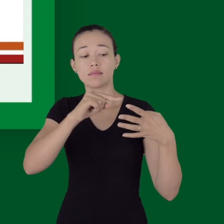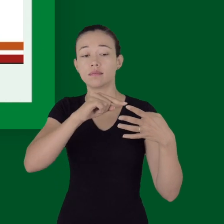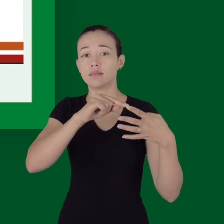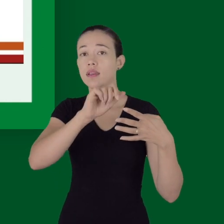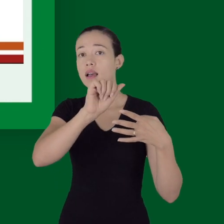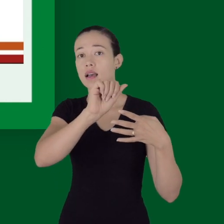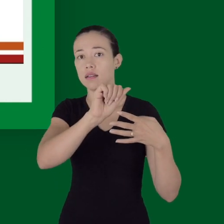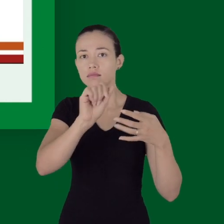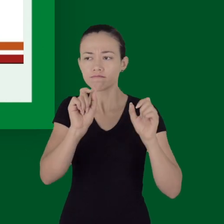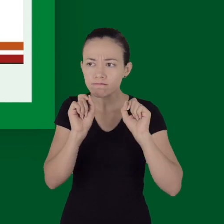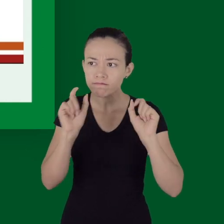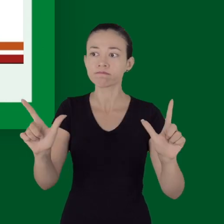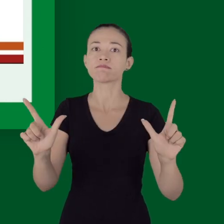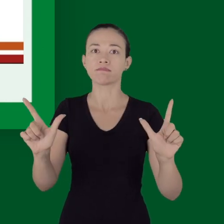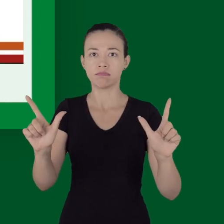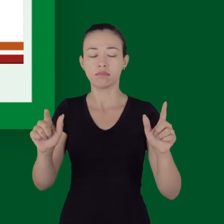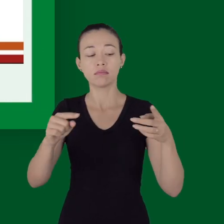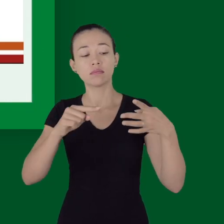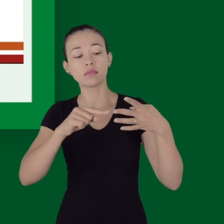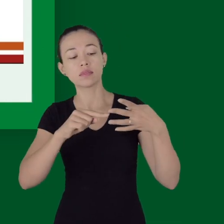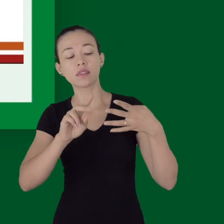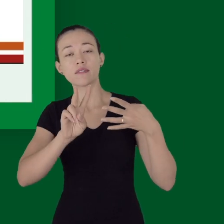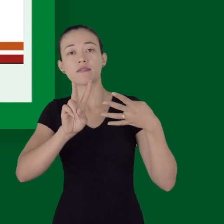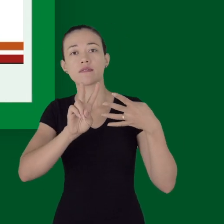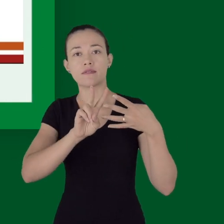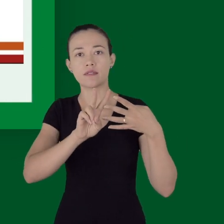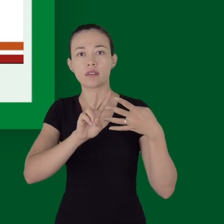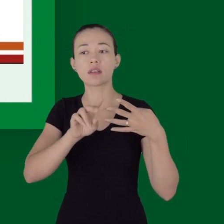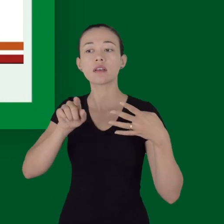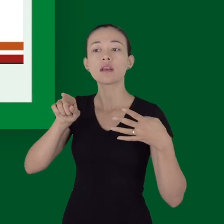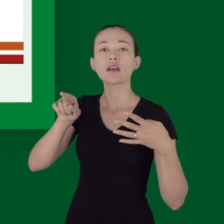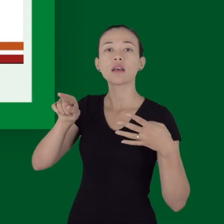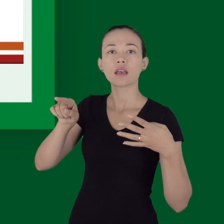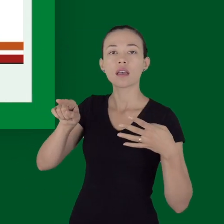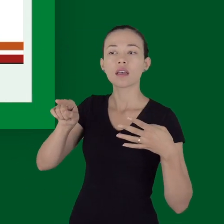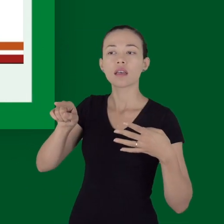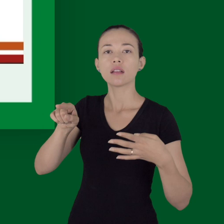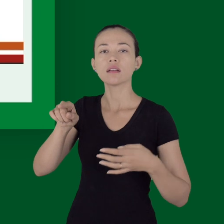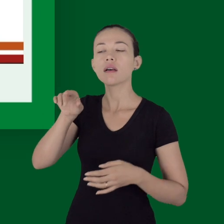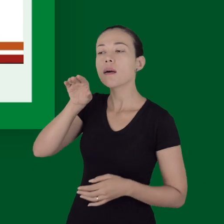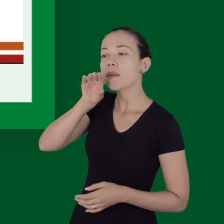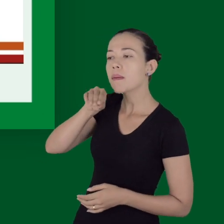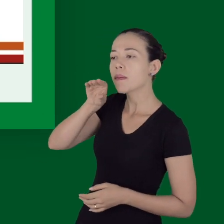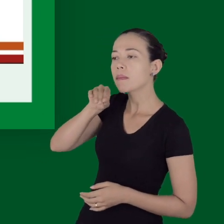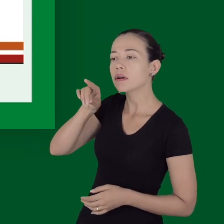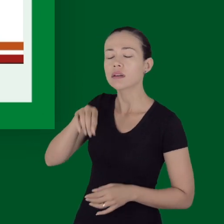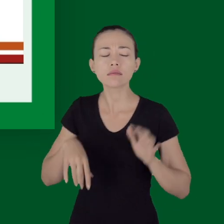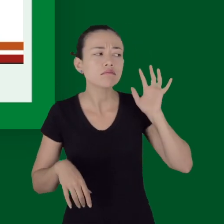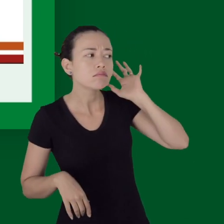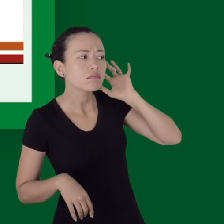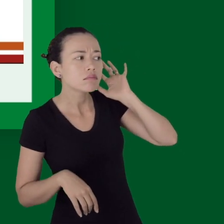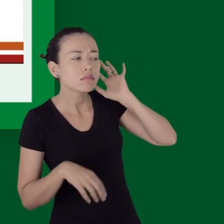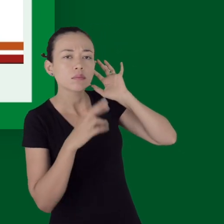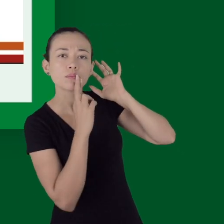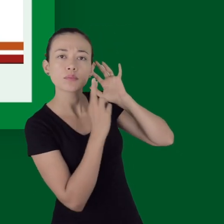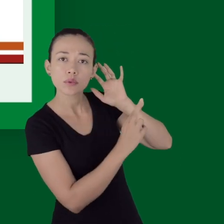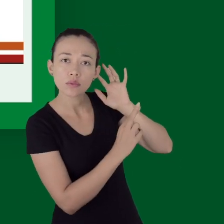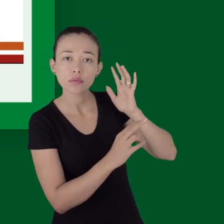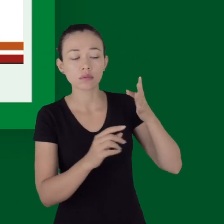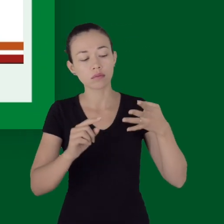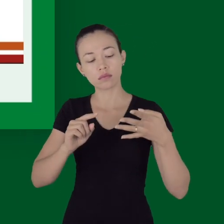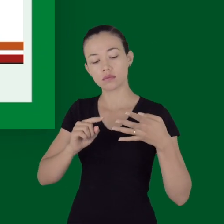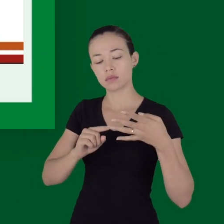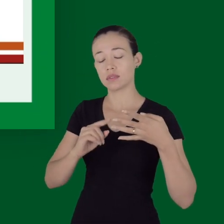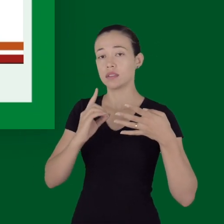alerta, paciente alerta. V, de verbal, paciente que não responde à voz, né? O D, de dor,